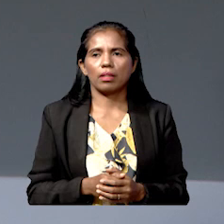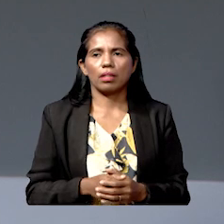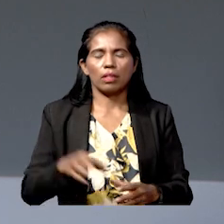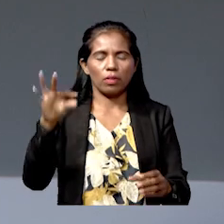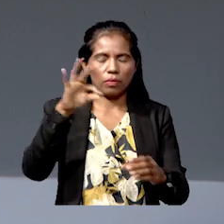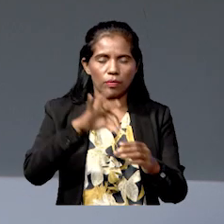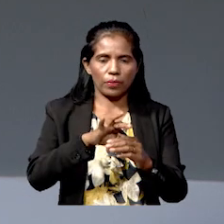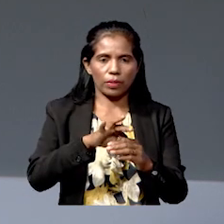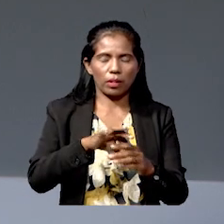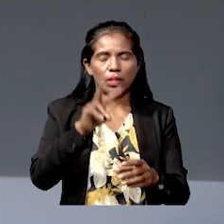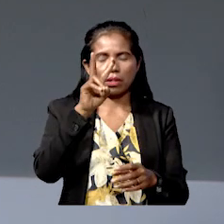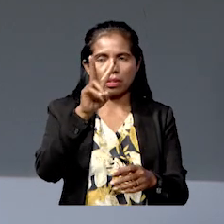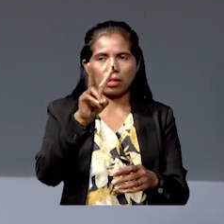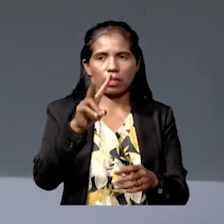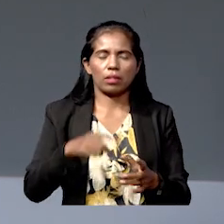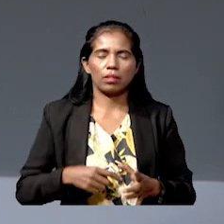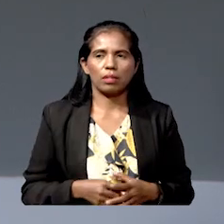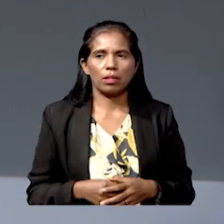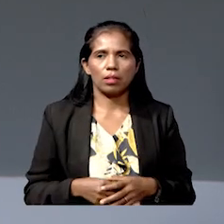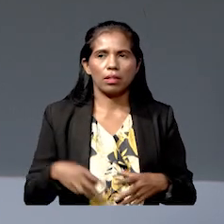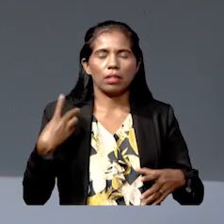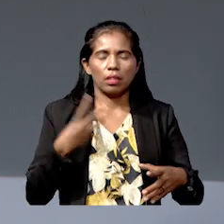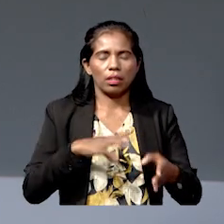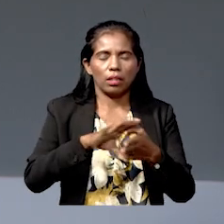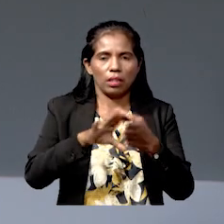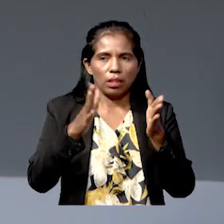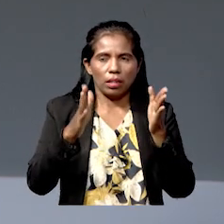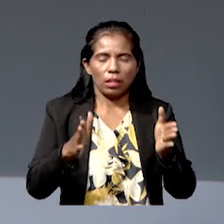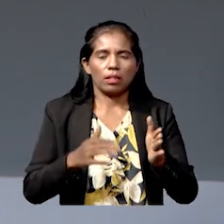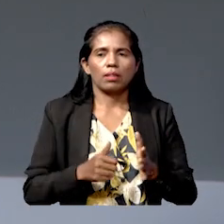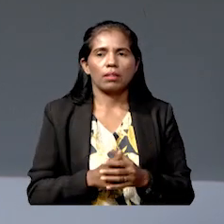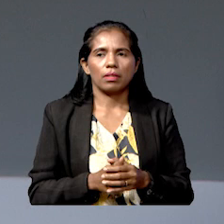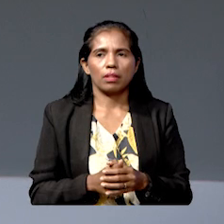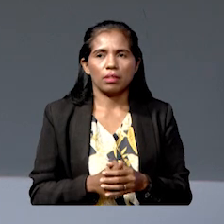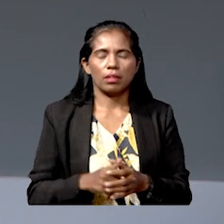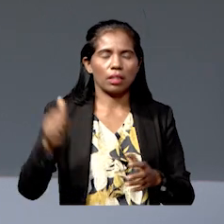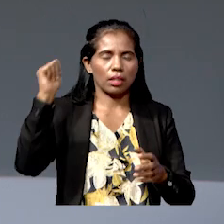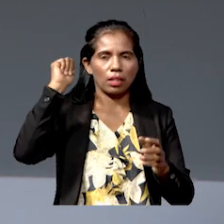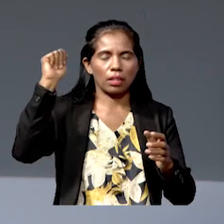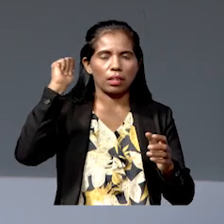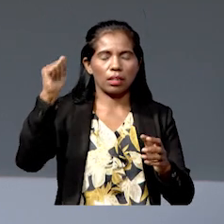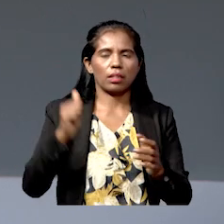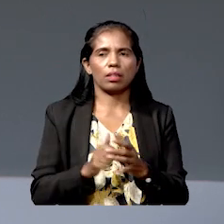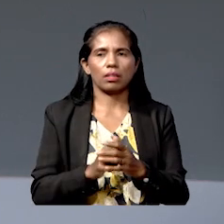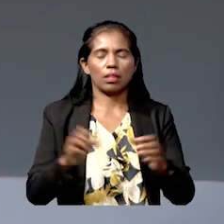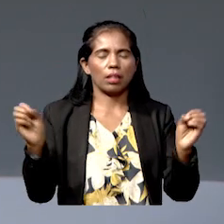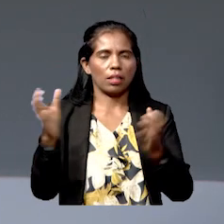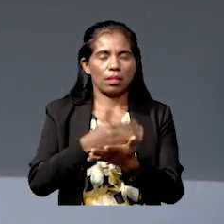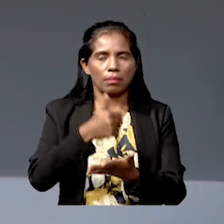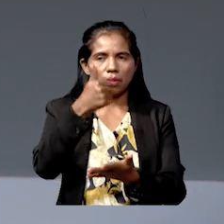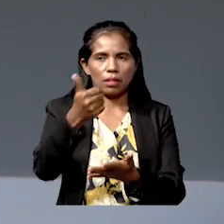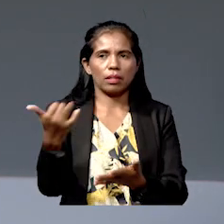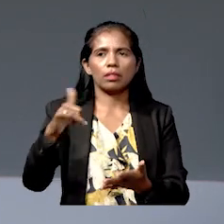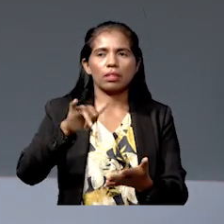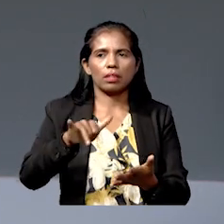volta, reladete para rua, e tem eleitor se rebalo que. Nenhum candidato carica que lá liu e se